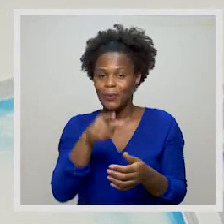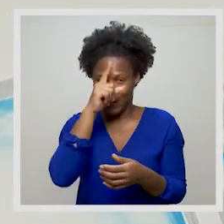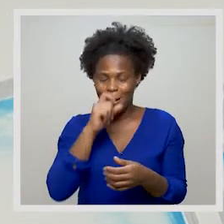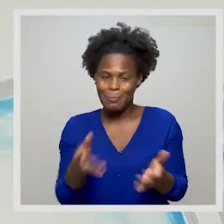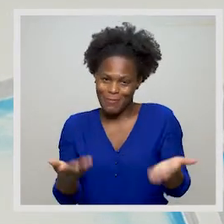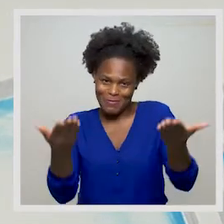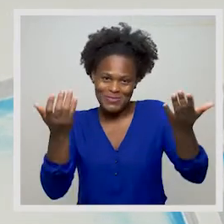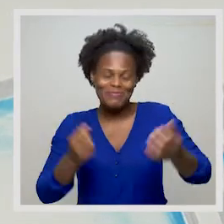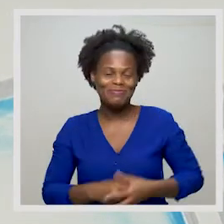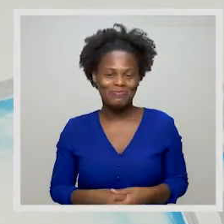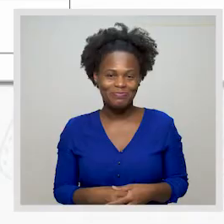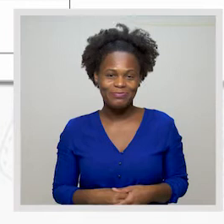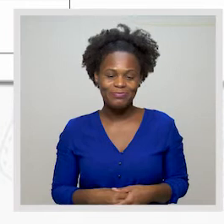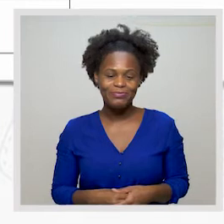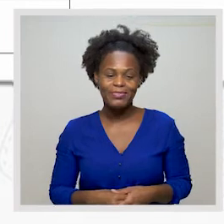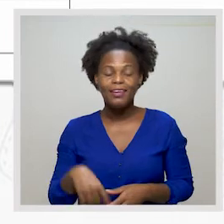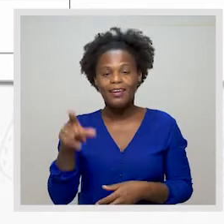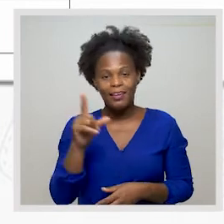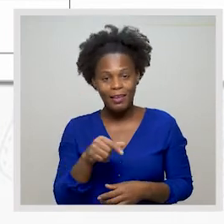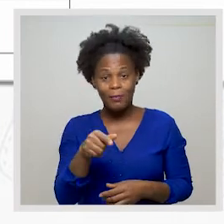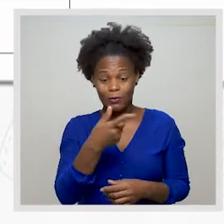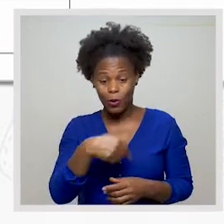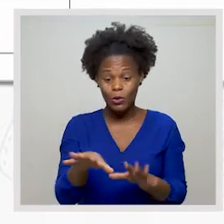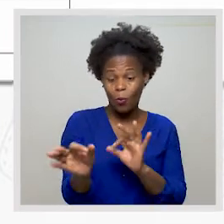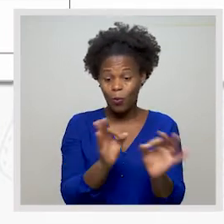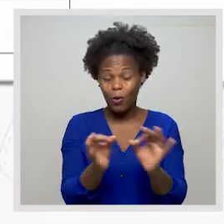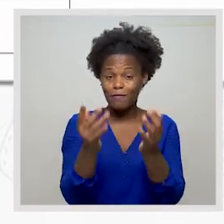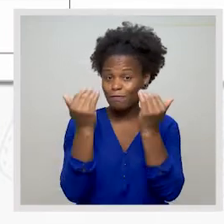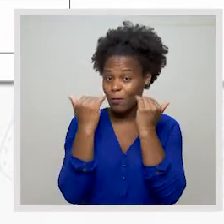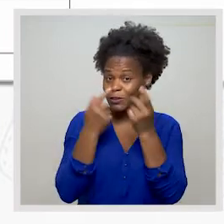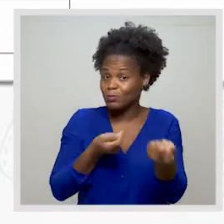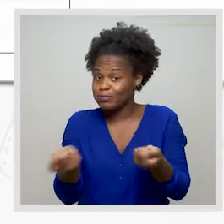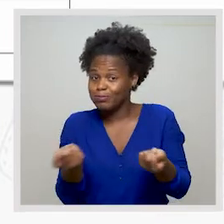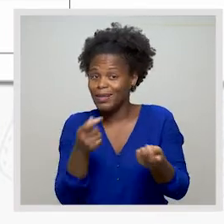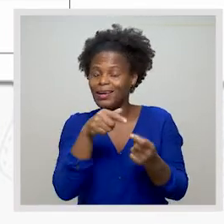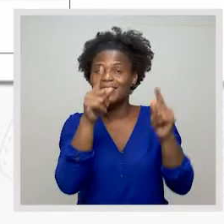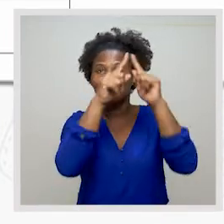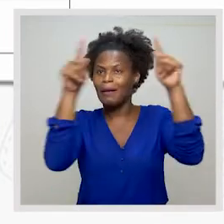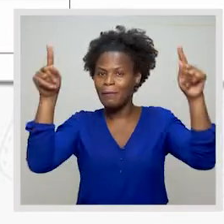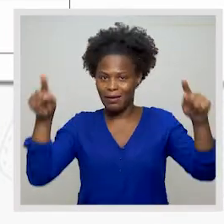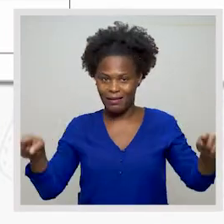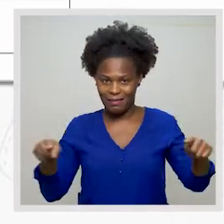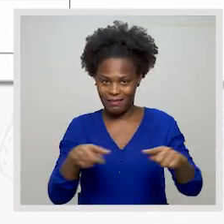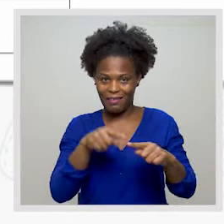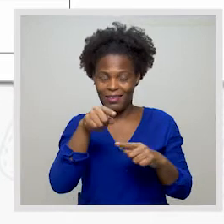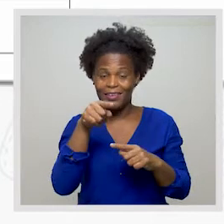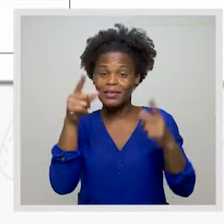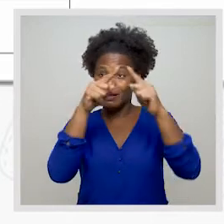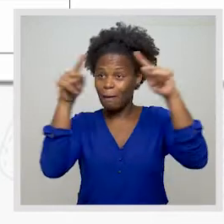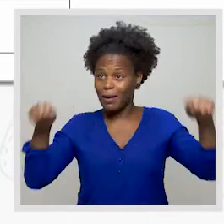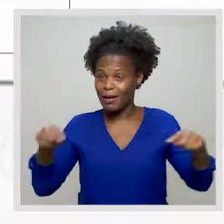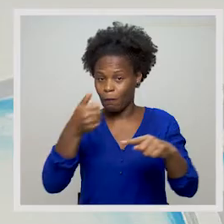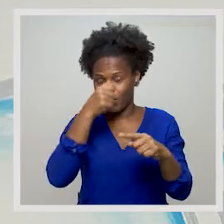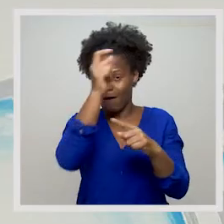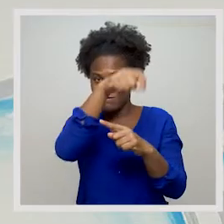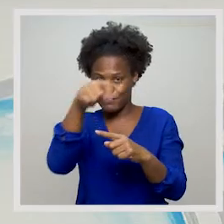Isso, então vamos lá. E fomos organizar os dados nessa tabela. Essa tabela